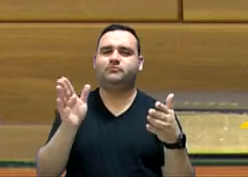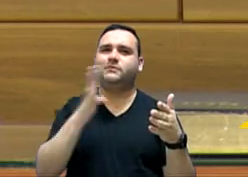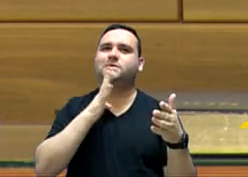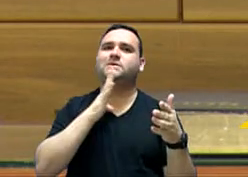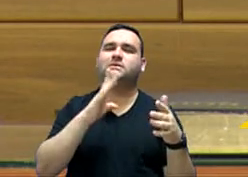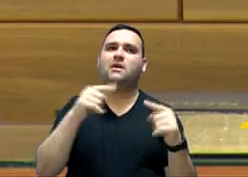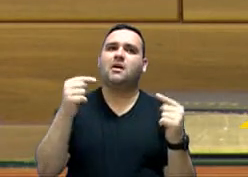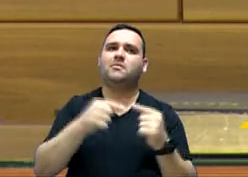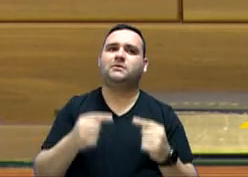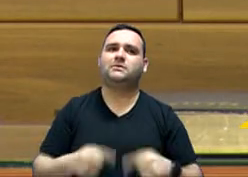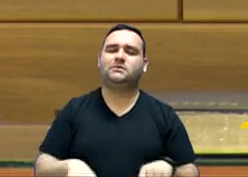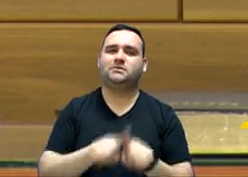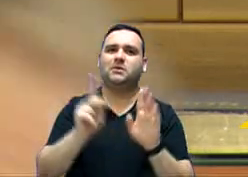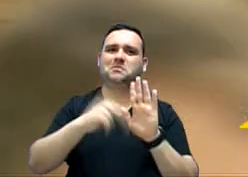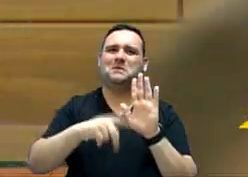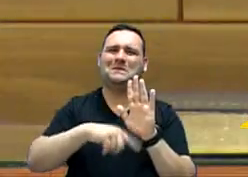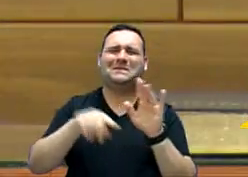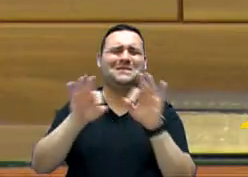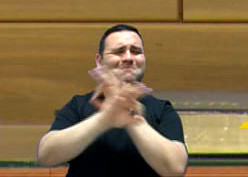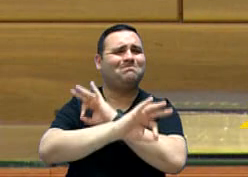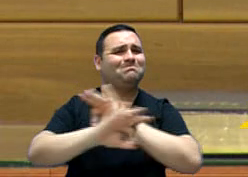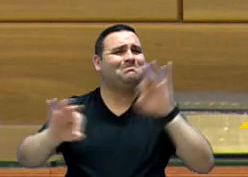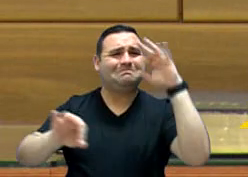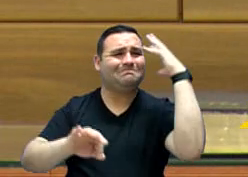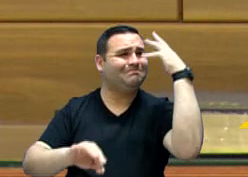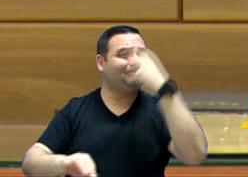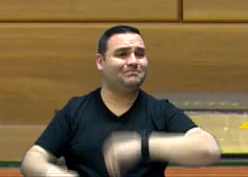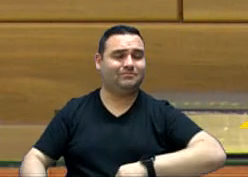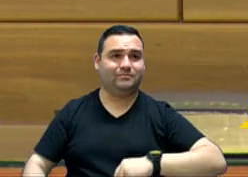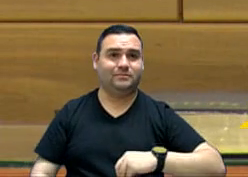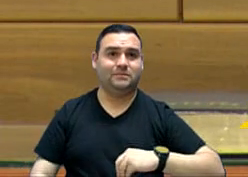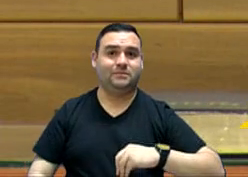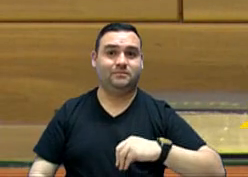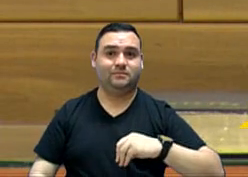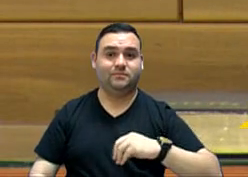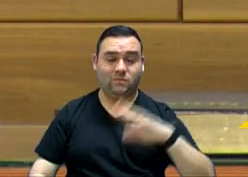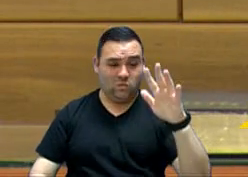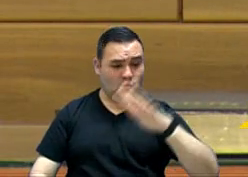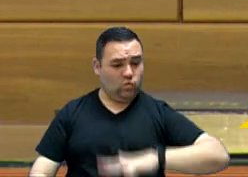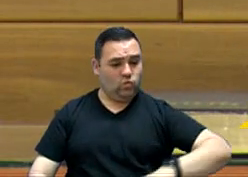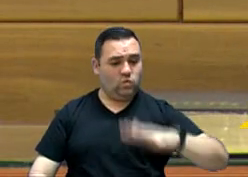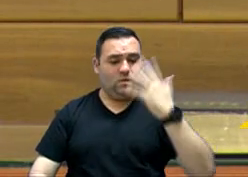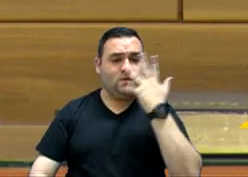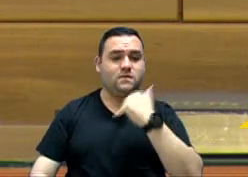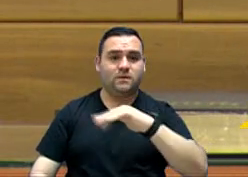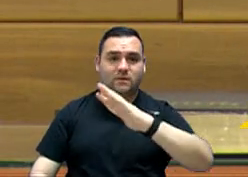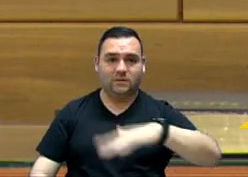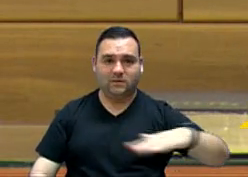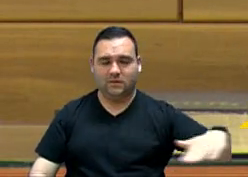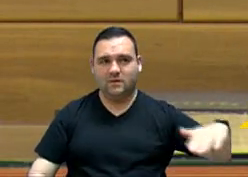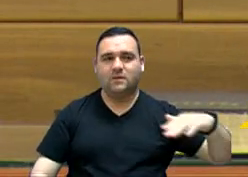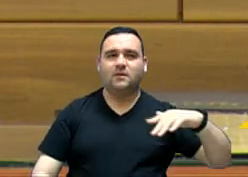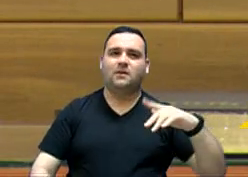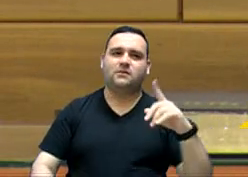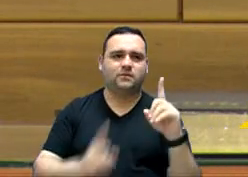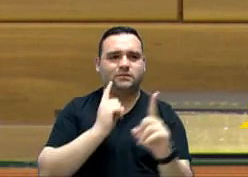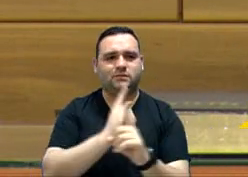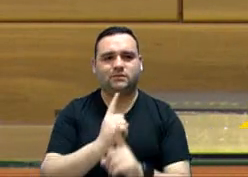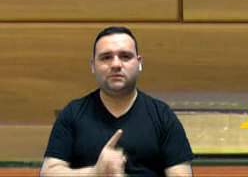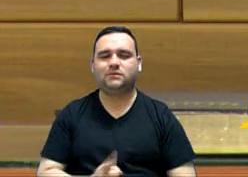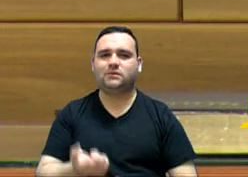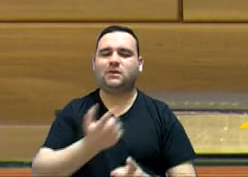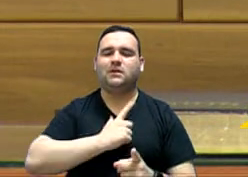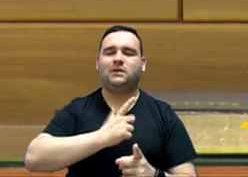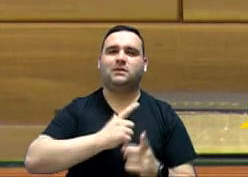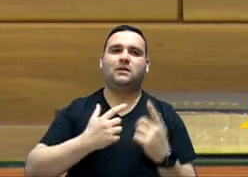Acompanhamos a implantação, um projeto belíssimo, doutora, para todas as crianças que fossem identificadas com